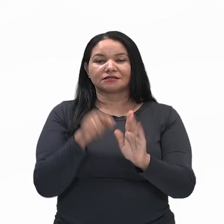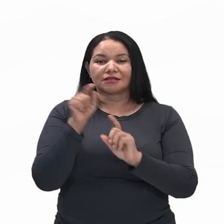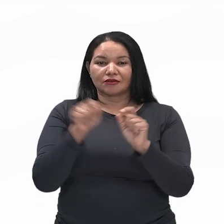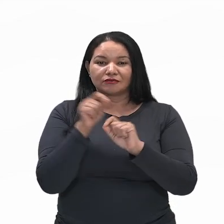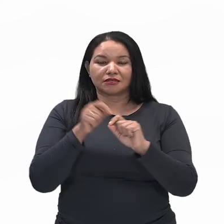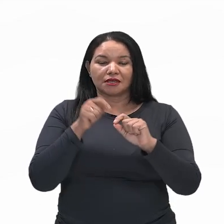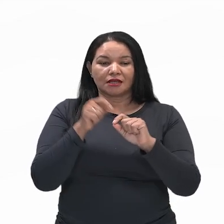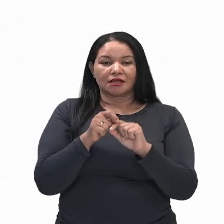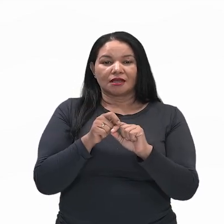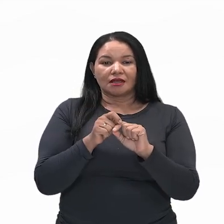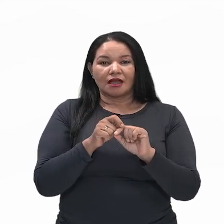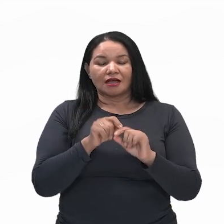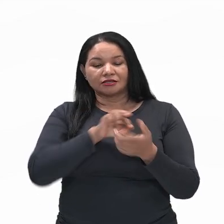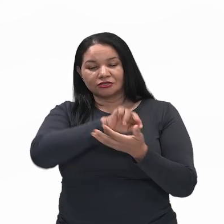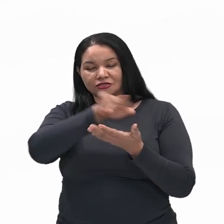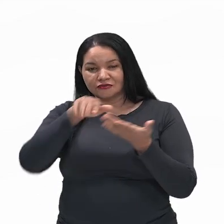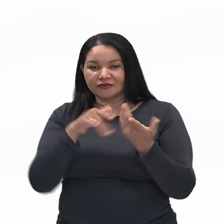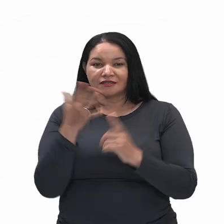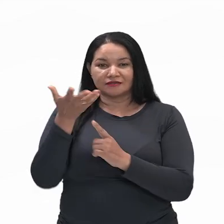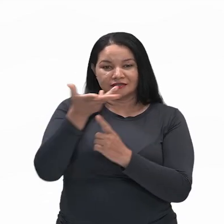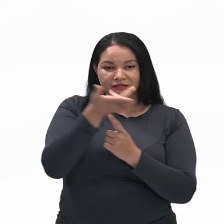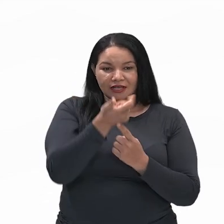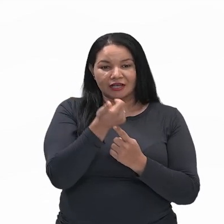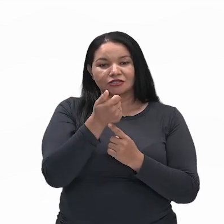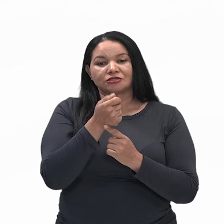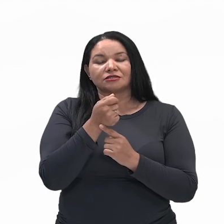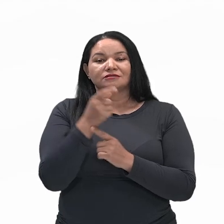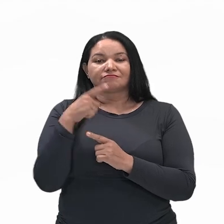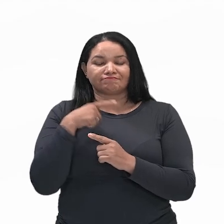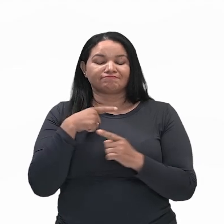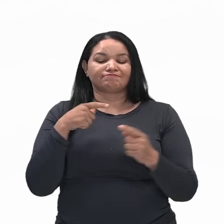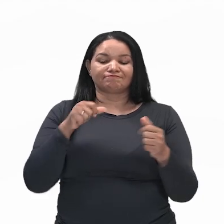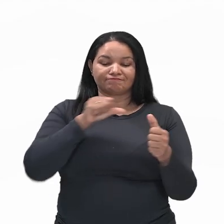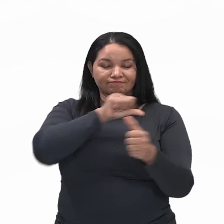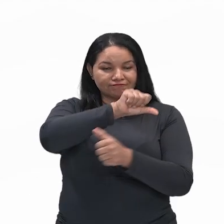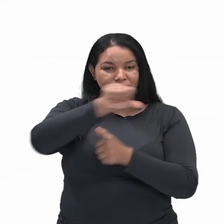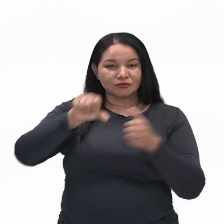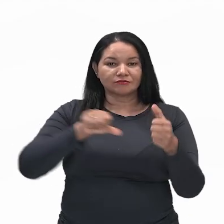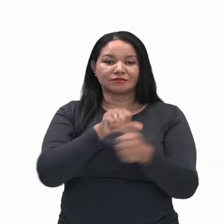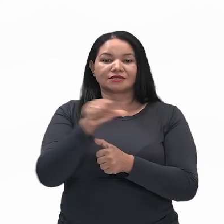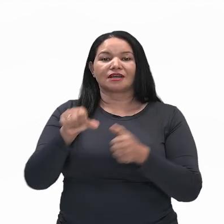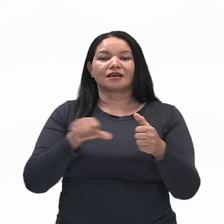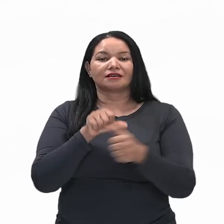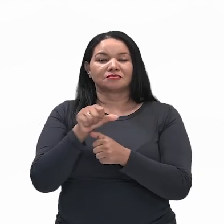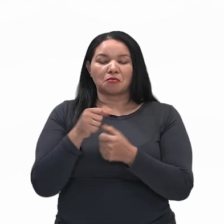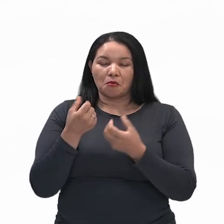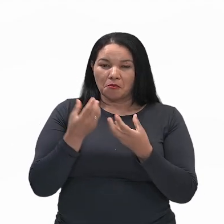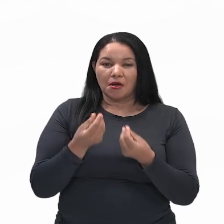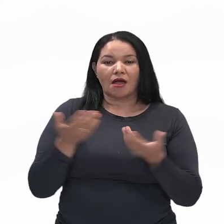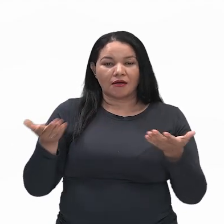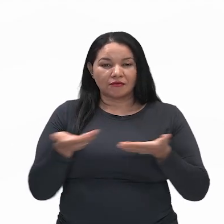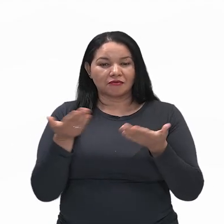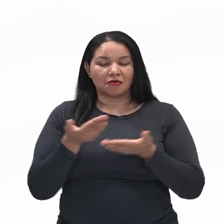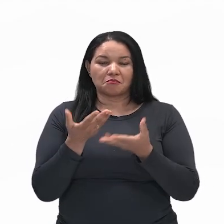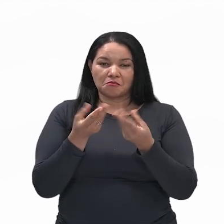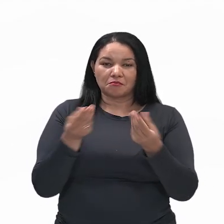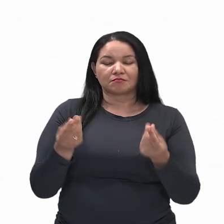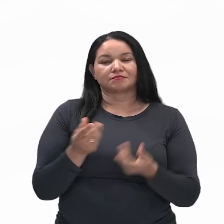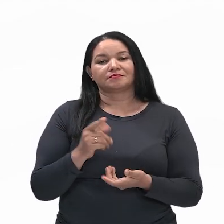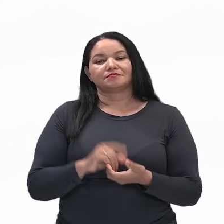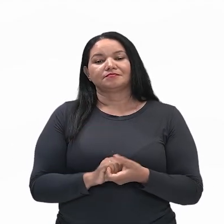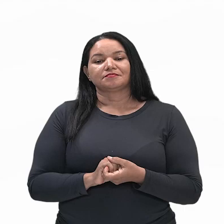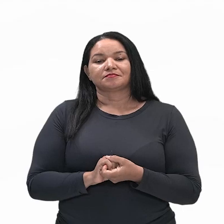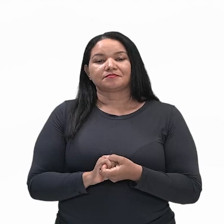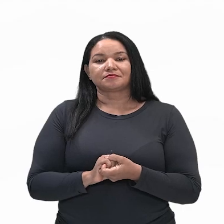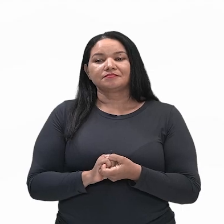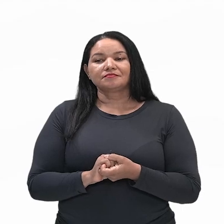e as produções artísticas tem mudado. E como tem mudado. Vamos ver aqui, eu